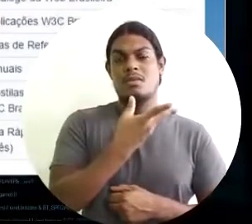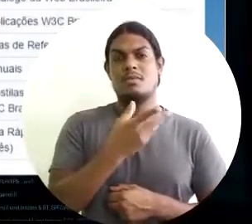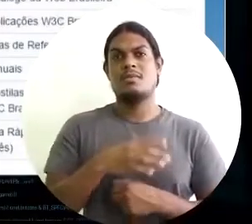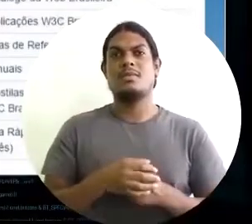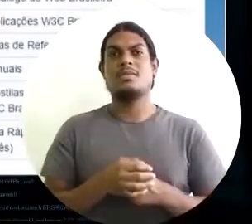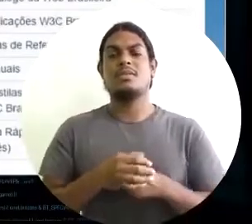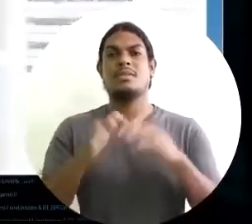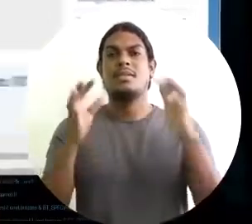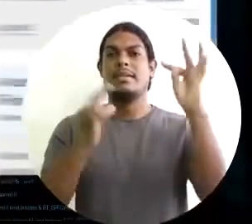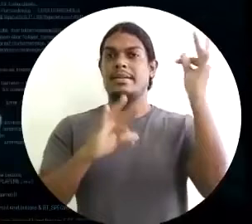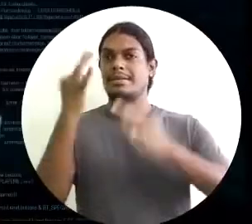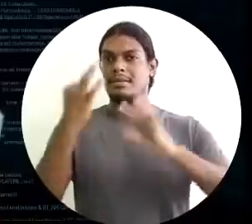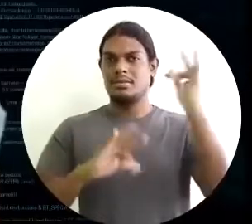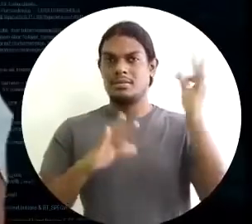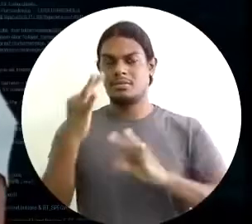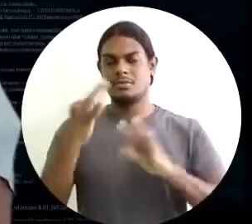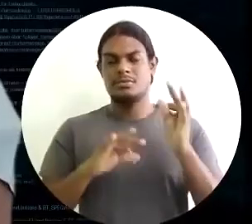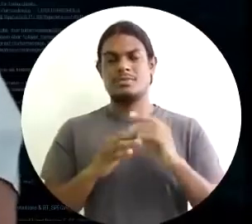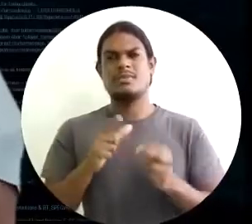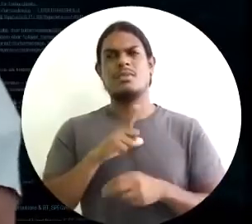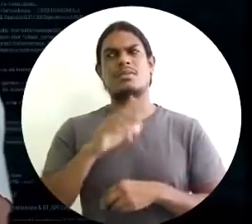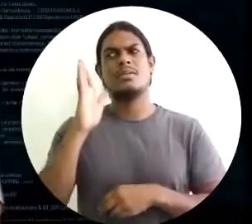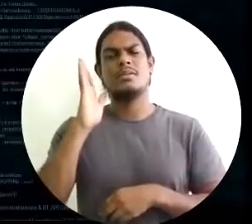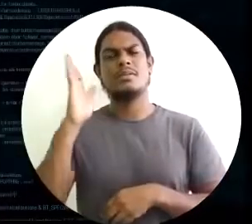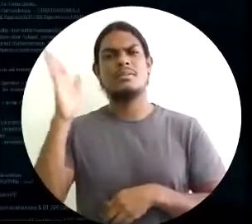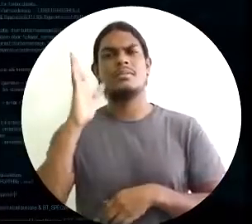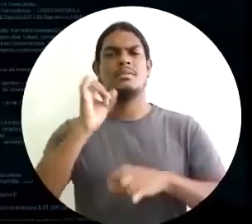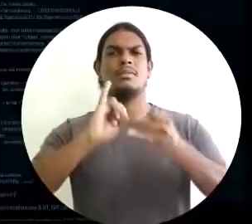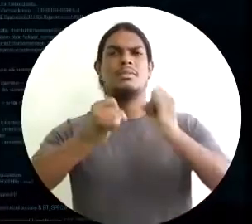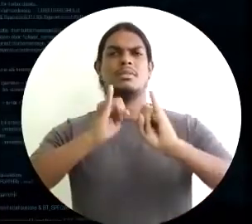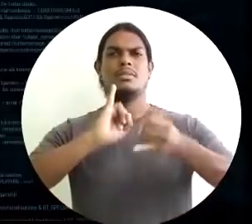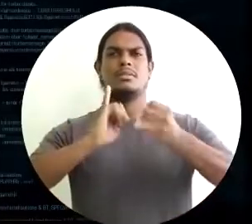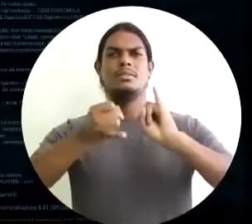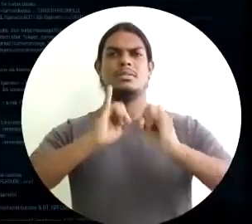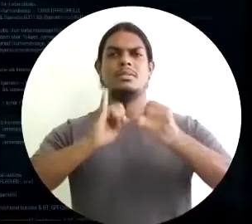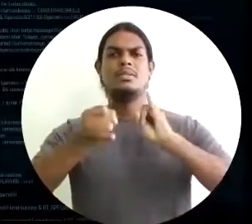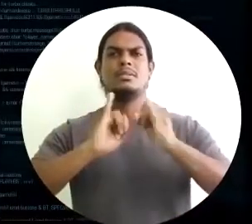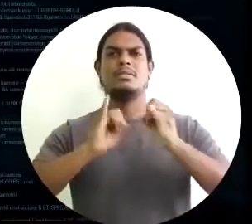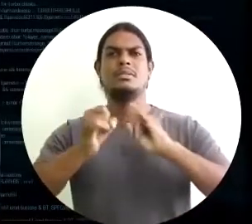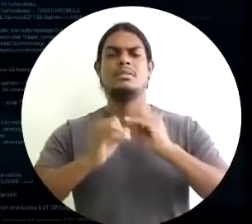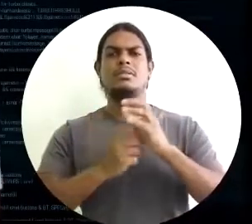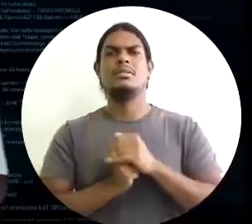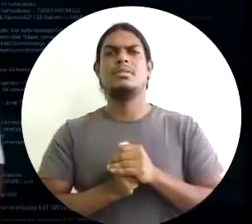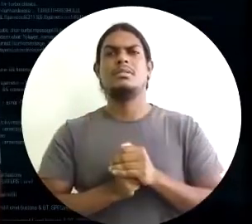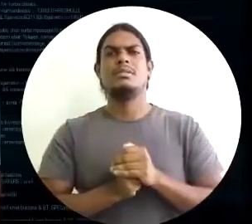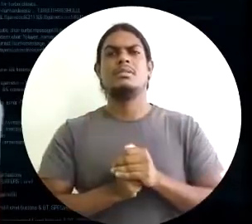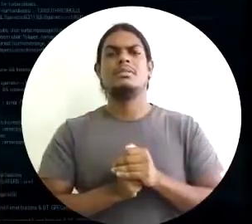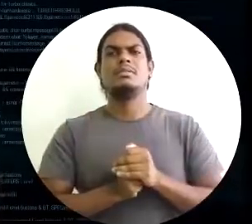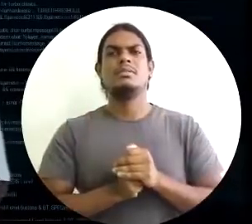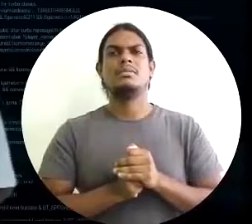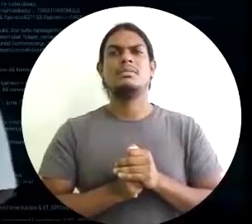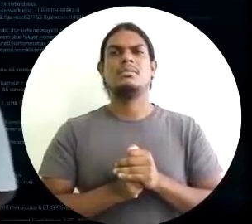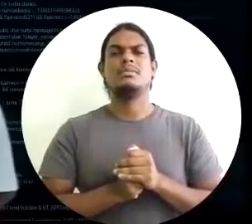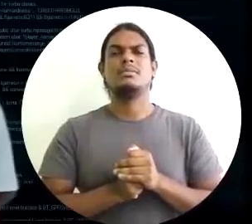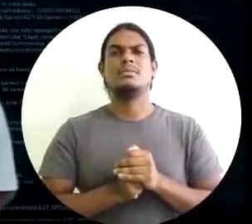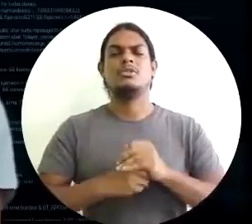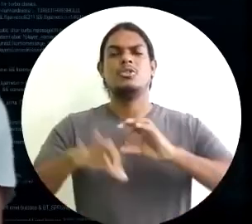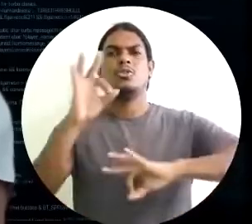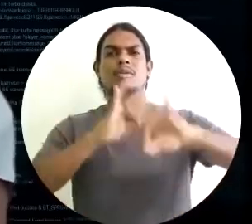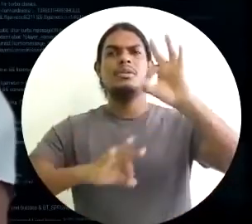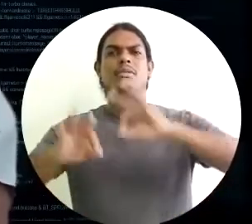Então, você tem a internet, essa estrutura que define como é que vai ser a